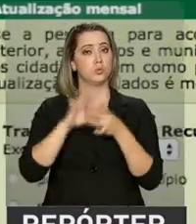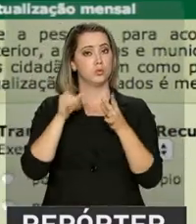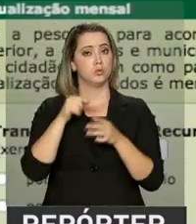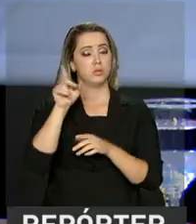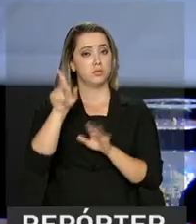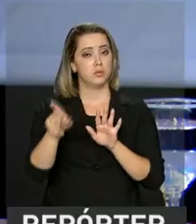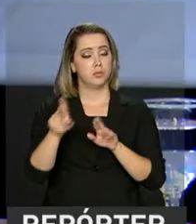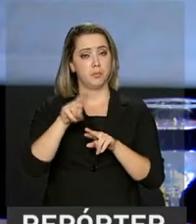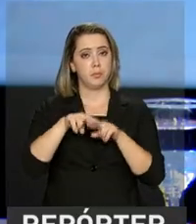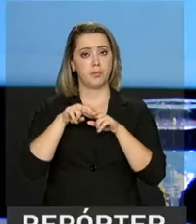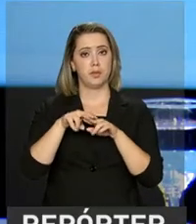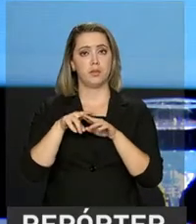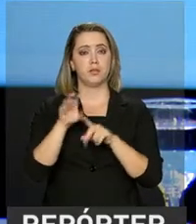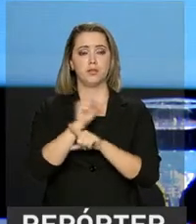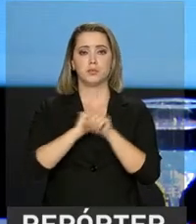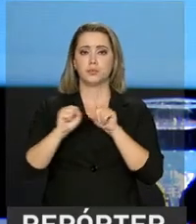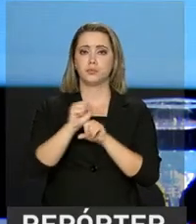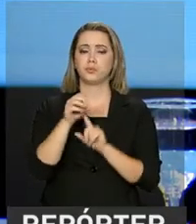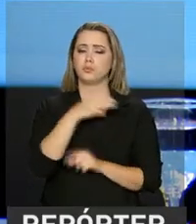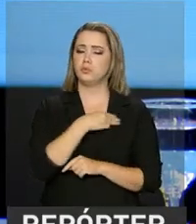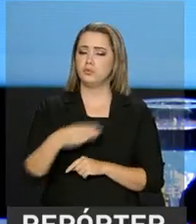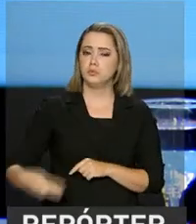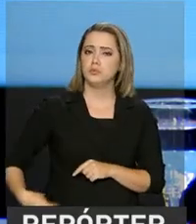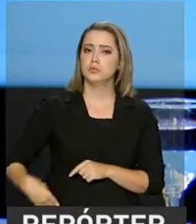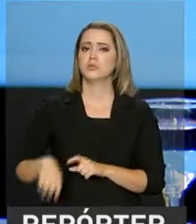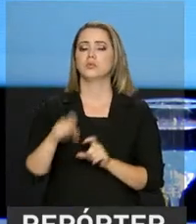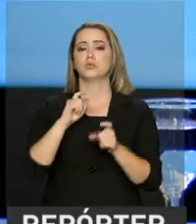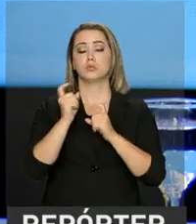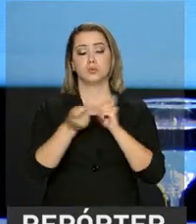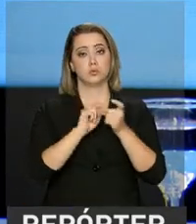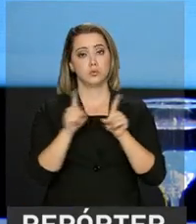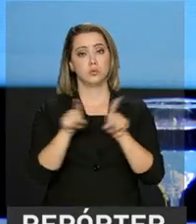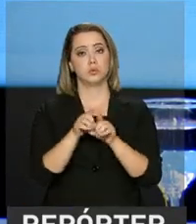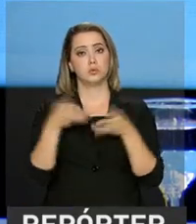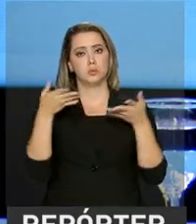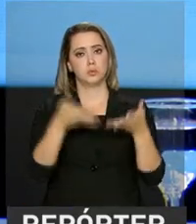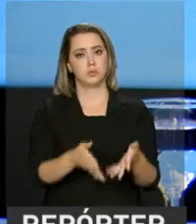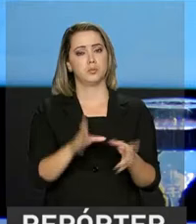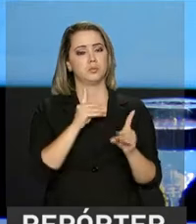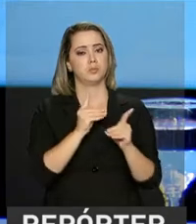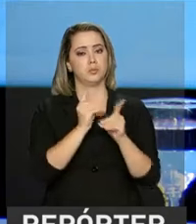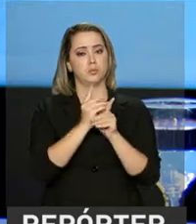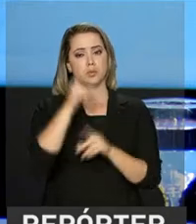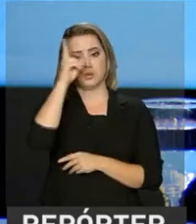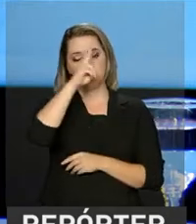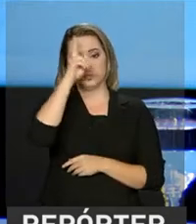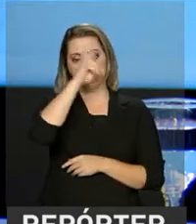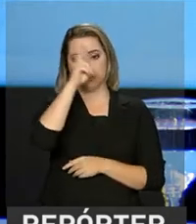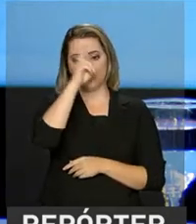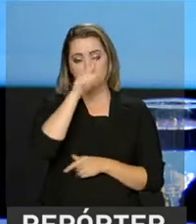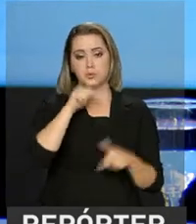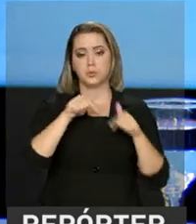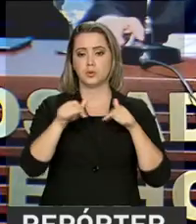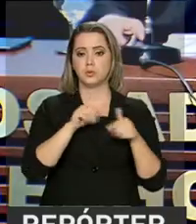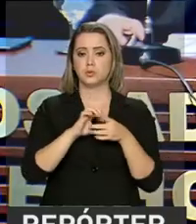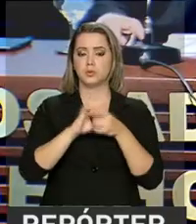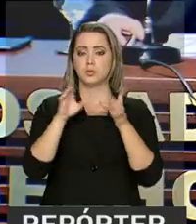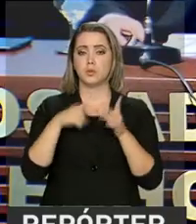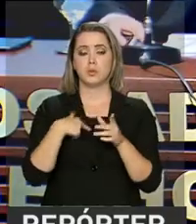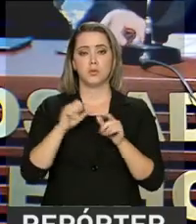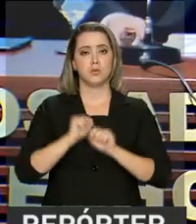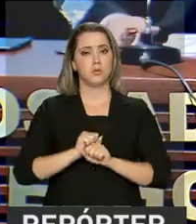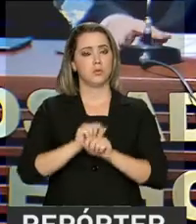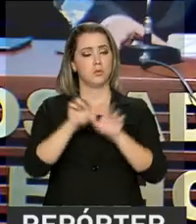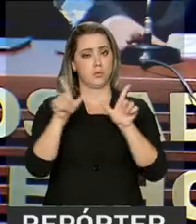sociedade o ministro da fazenda que também participou do encontro lembrou que a atuação livre da imprensa e o